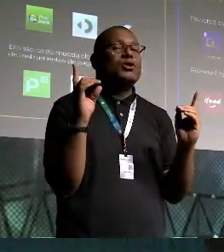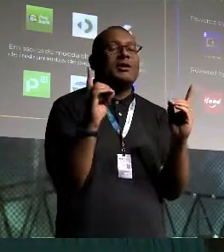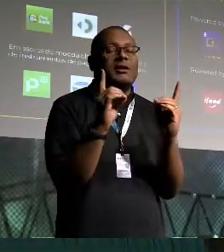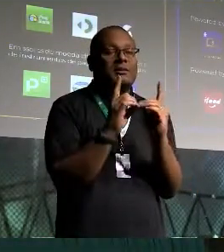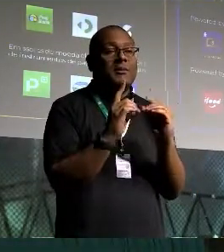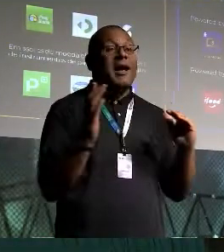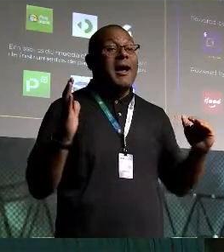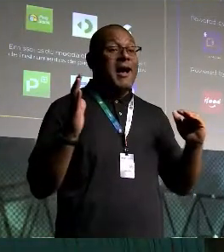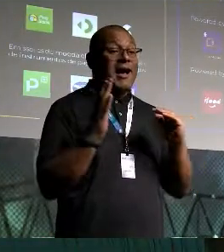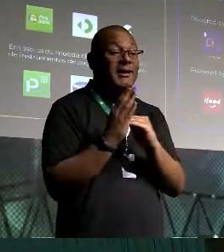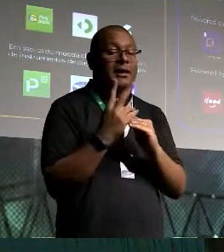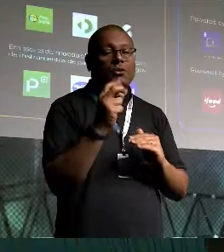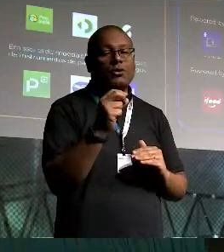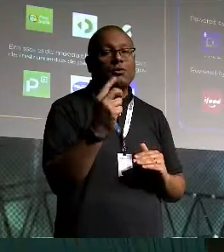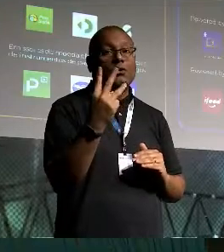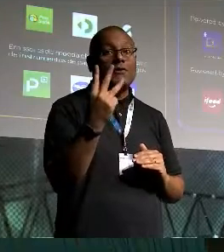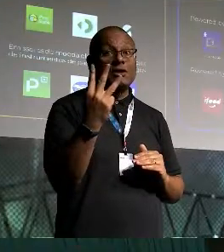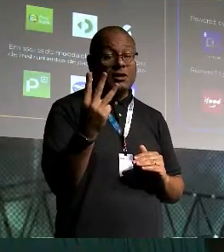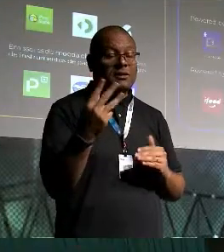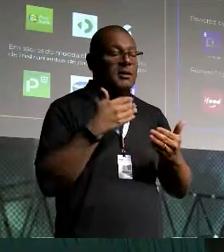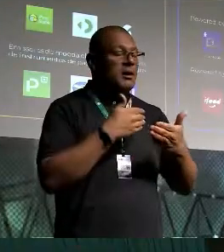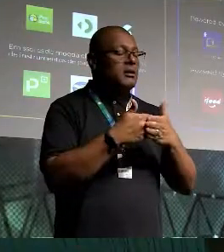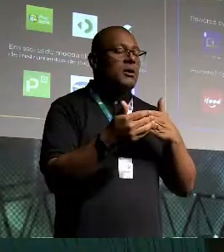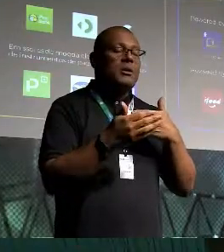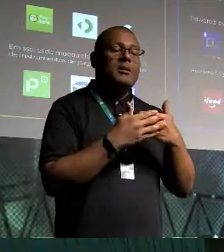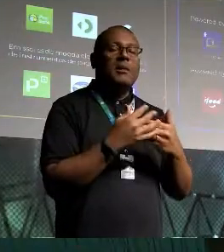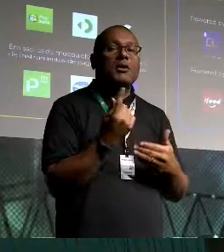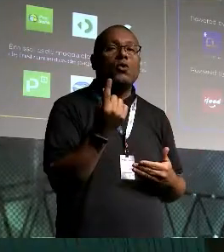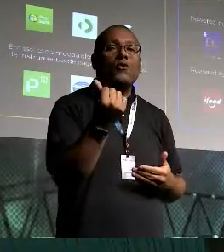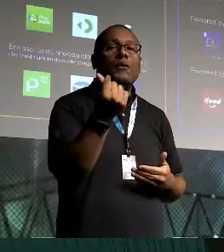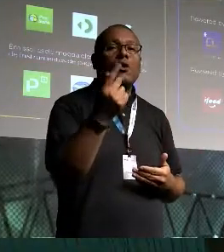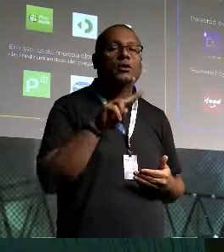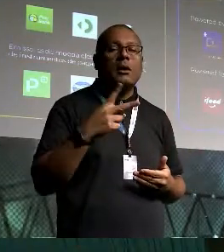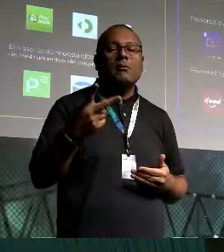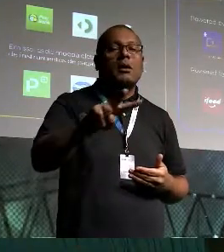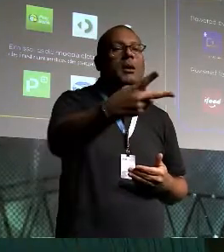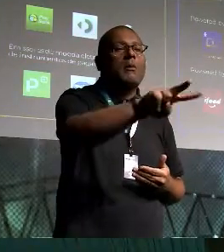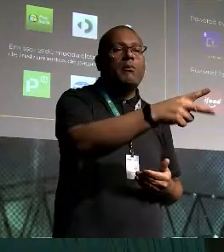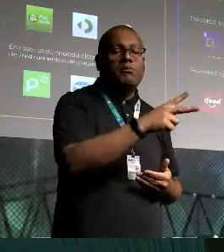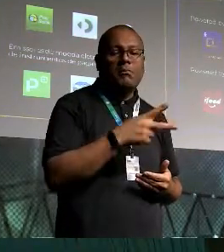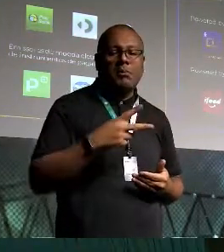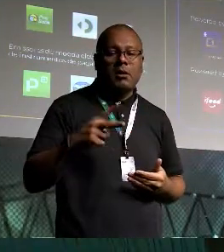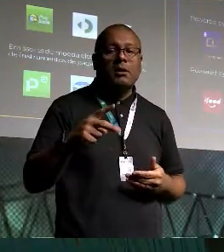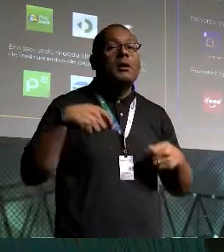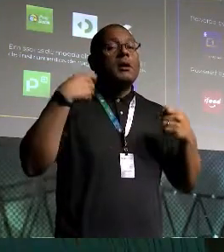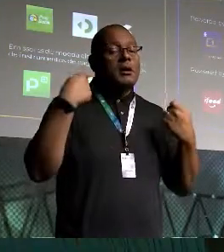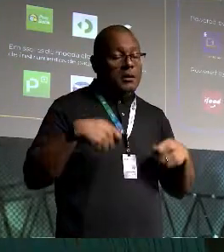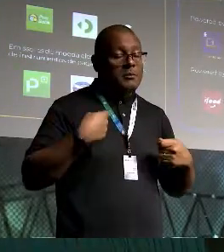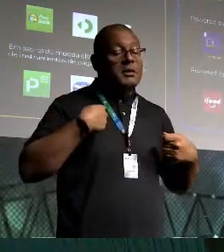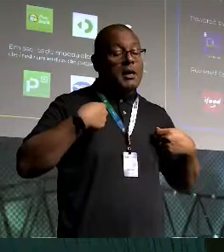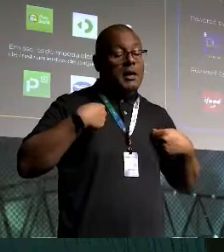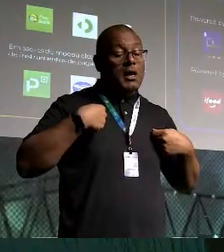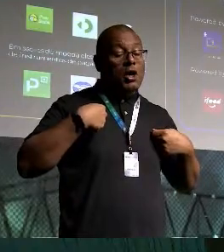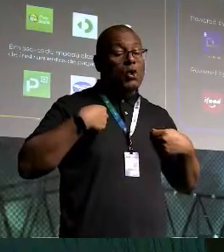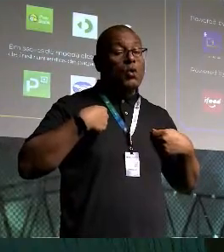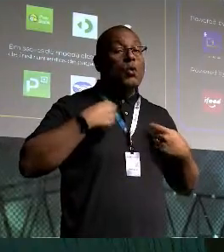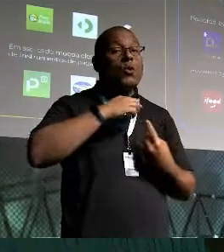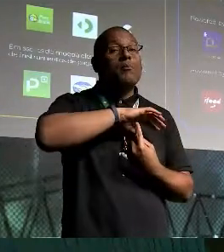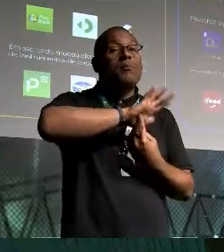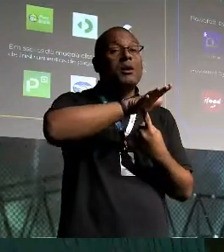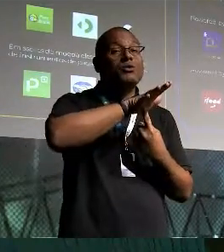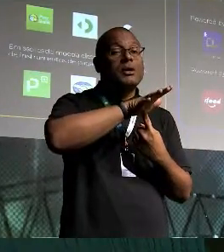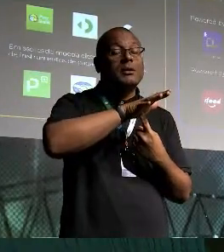até 2023, independentemente do valor que você está transacionando, você precisa ser autorizado por mim